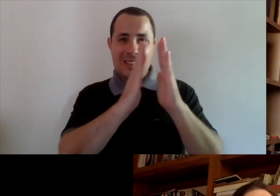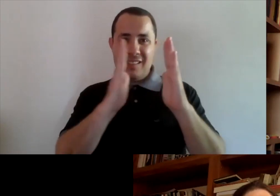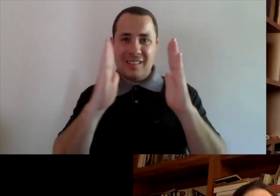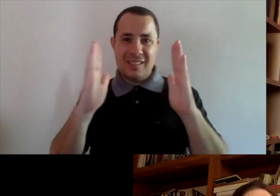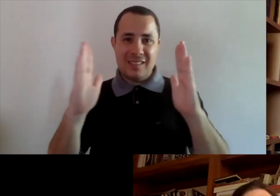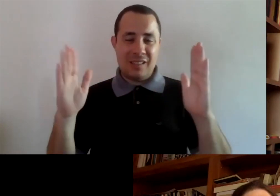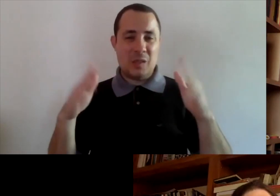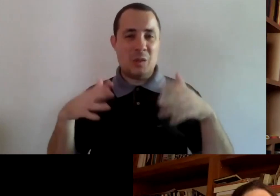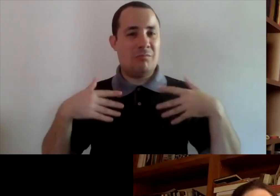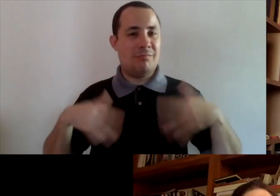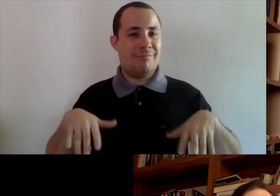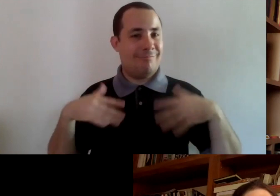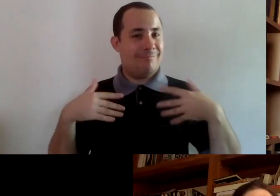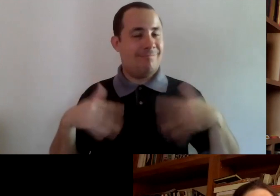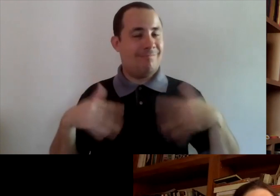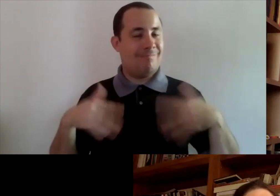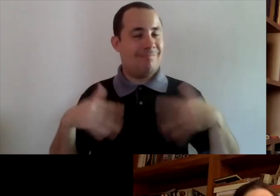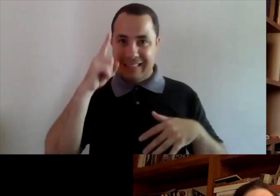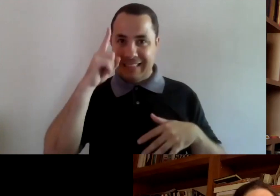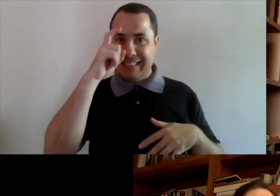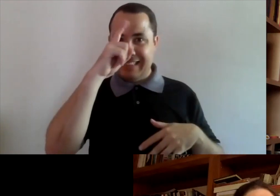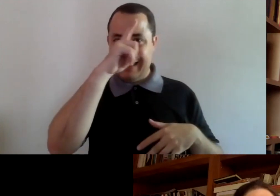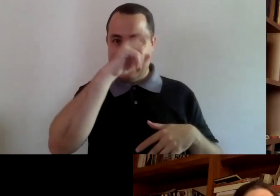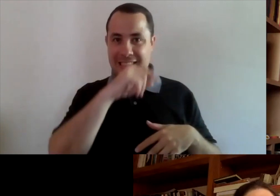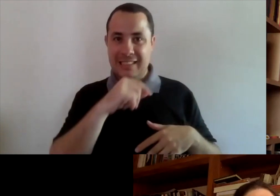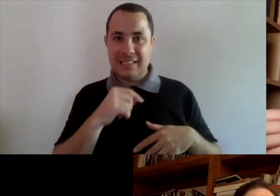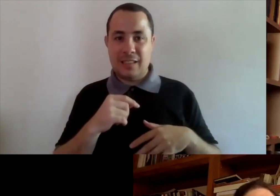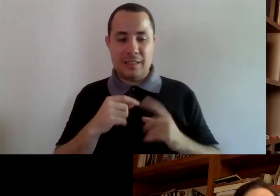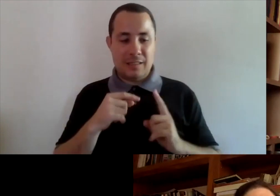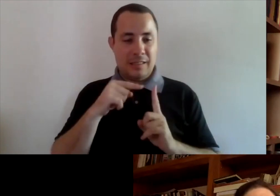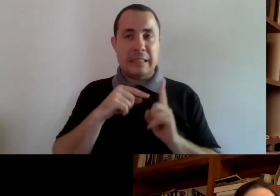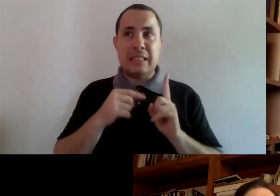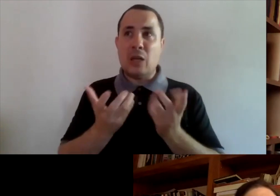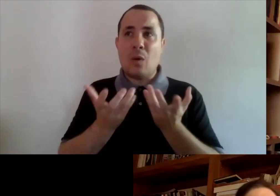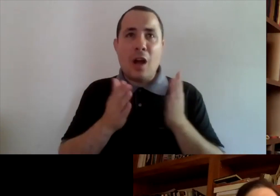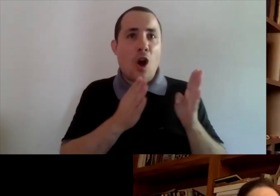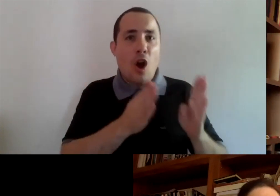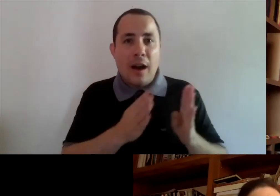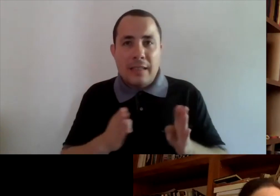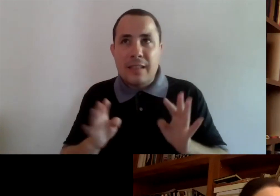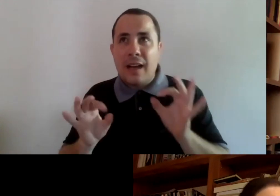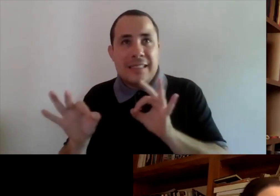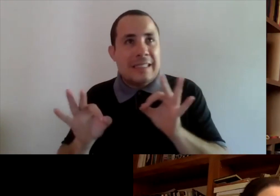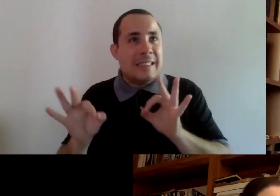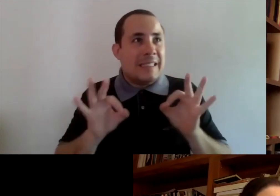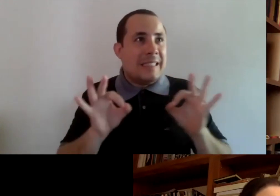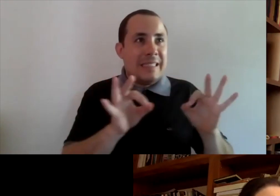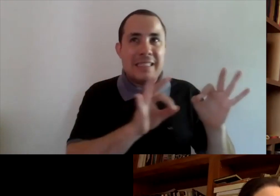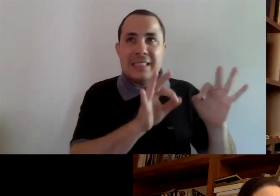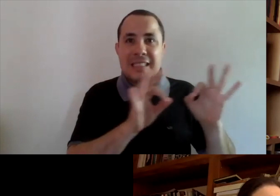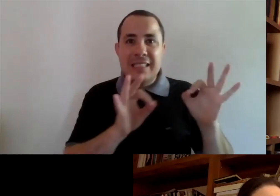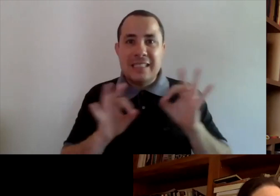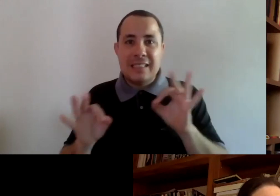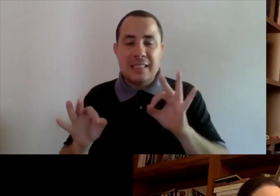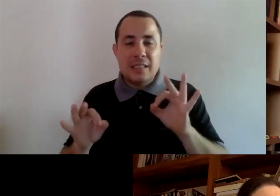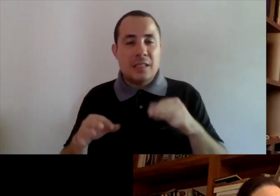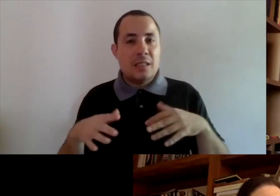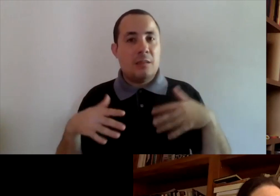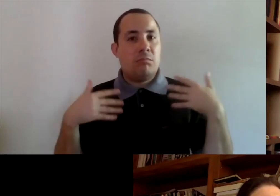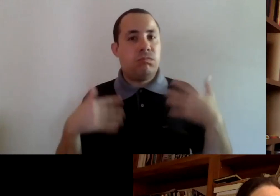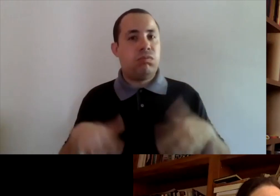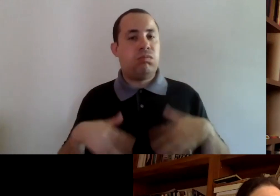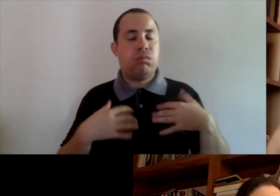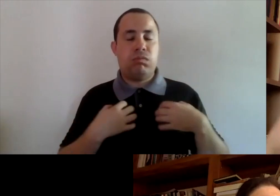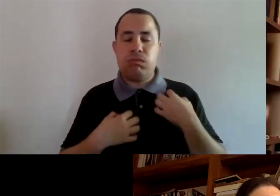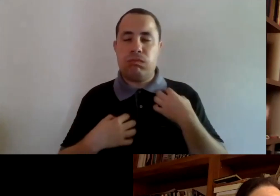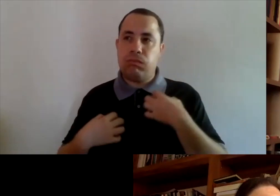bibliotecário que quisesse manter a sua biblioteca atualizadíssima do ponto de vista da literatura contemporânea, ele teria essa angústia, né?